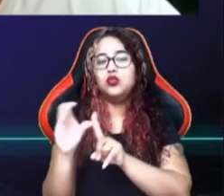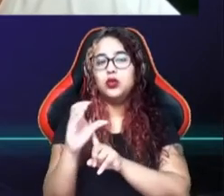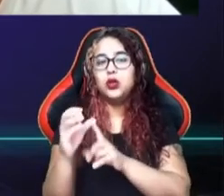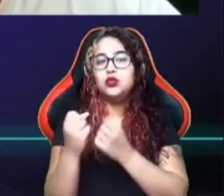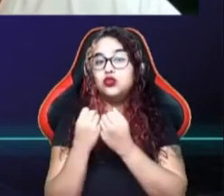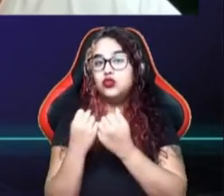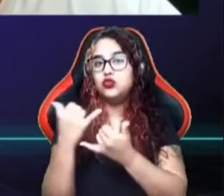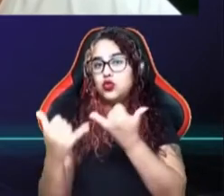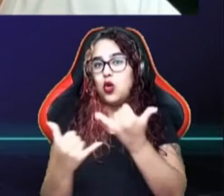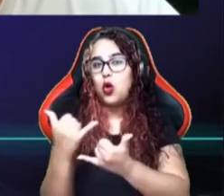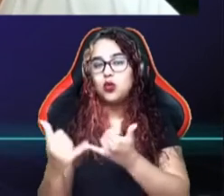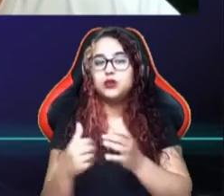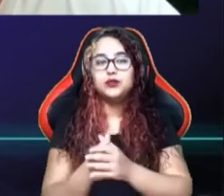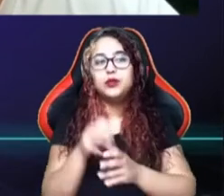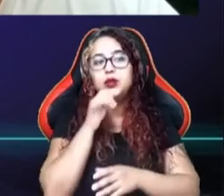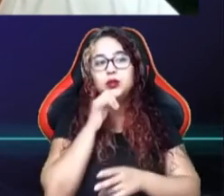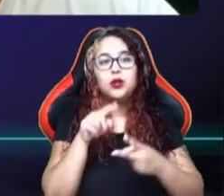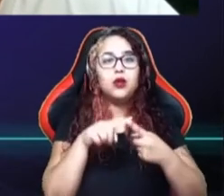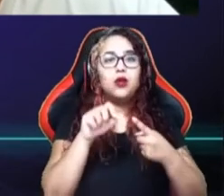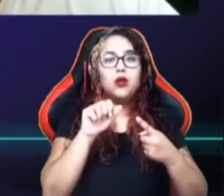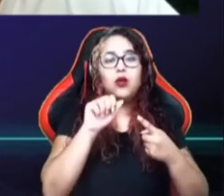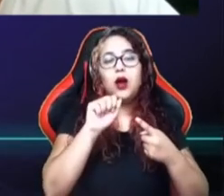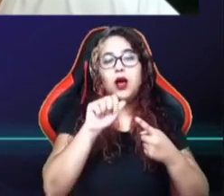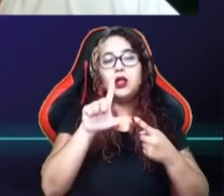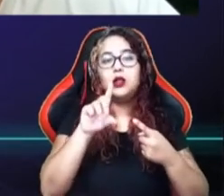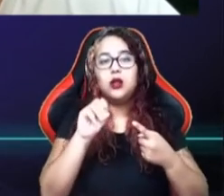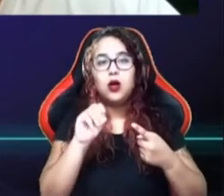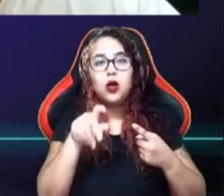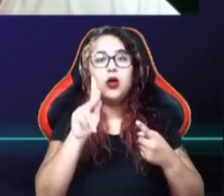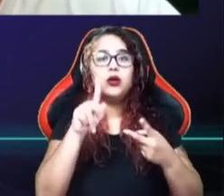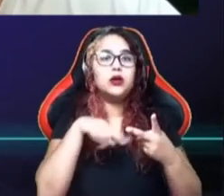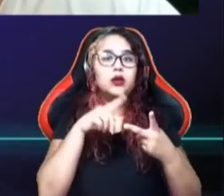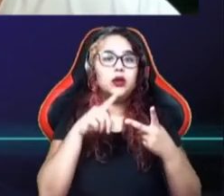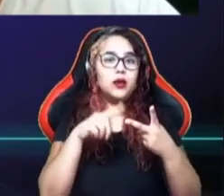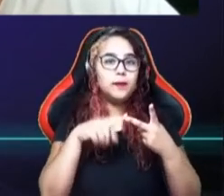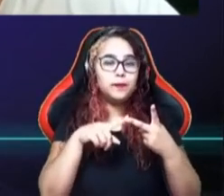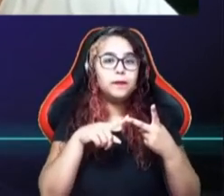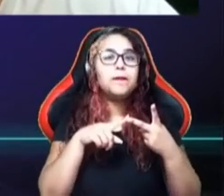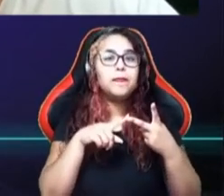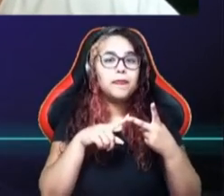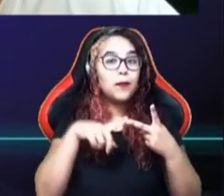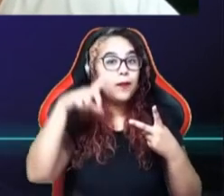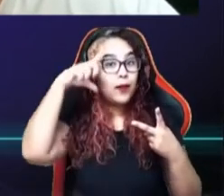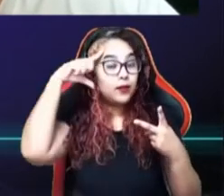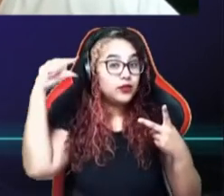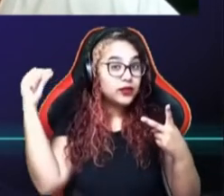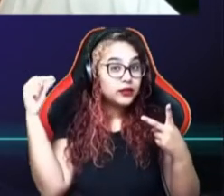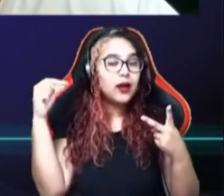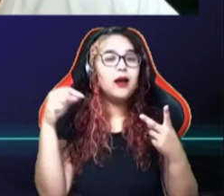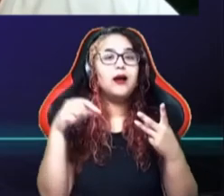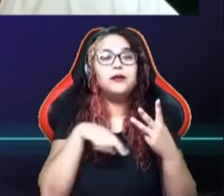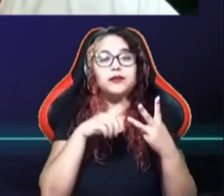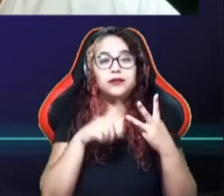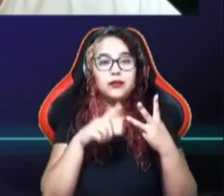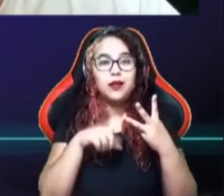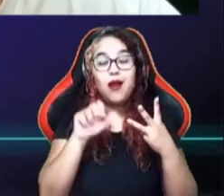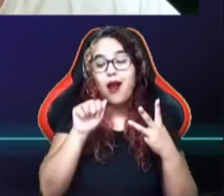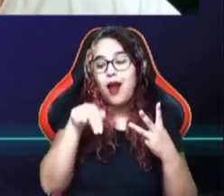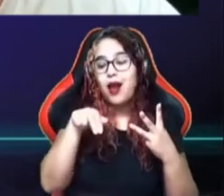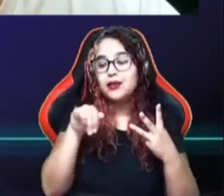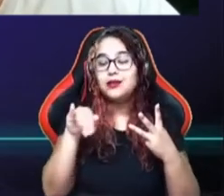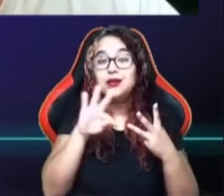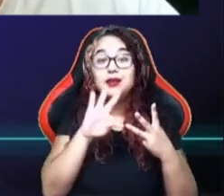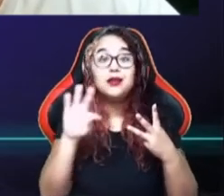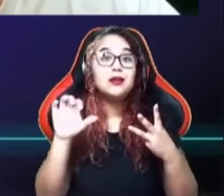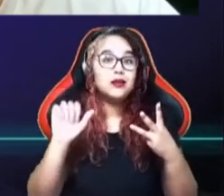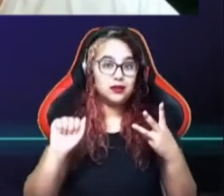gente tem também, por exemplo, o Pablo Vittar, Anitta, que começam a fazer algumas lives, porque realmente é uma forma de você